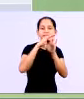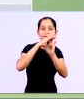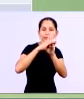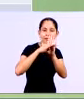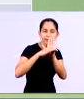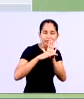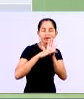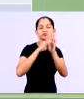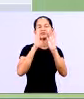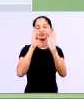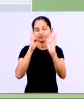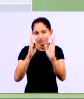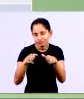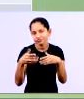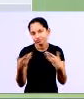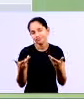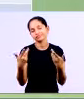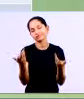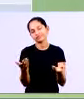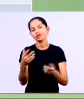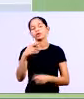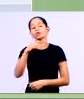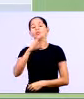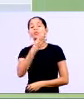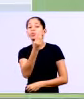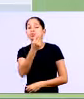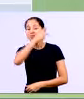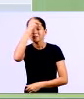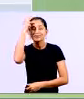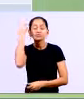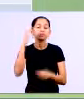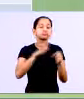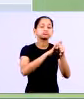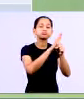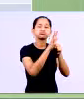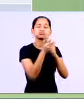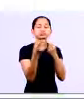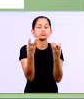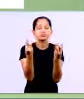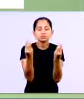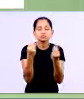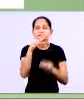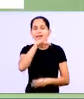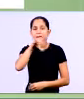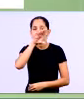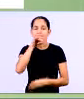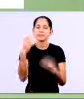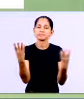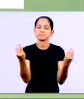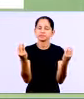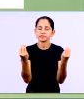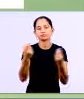de 285 milhões de pessoas falantes da língua portuguesa.